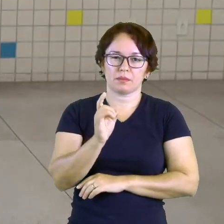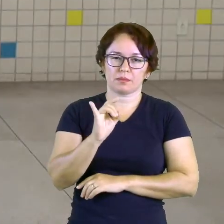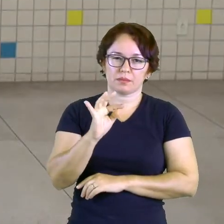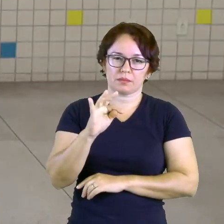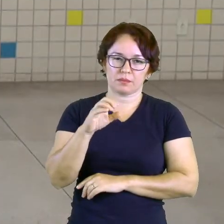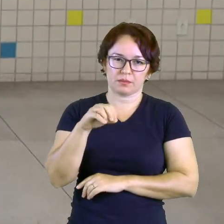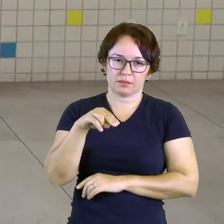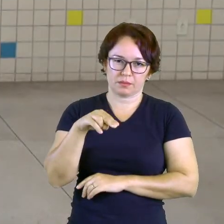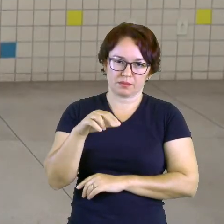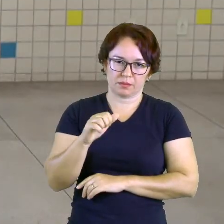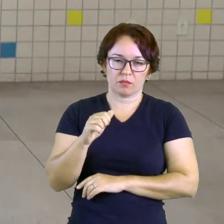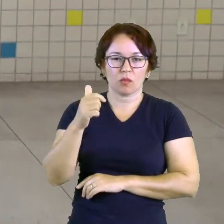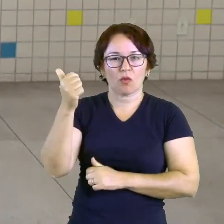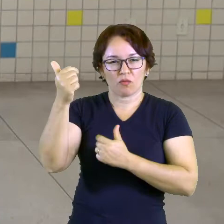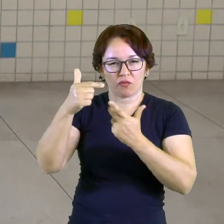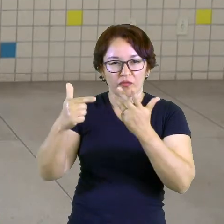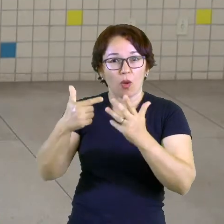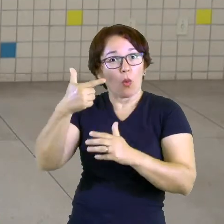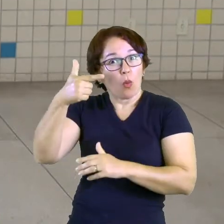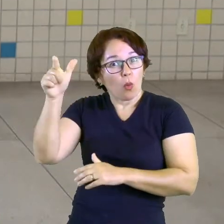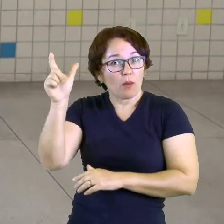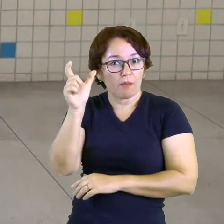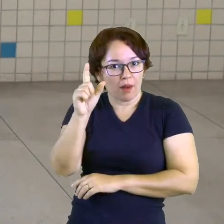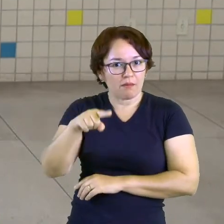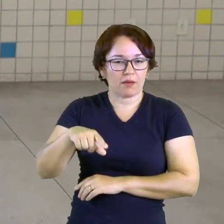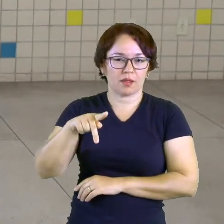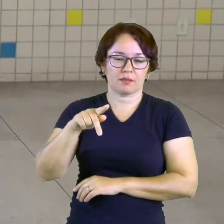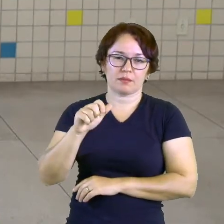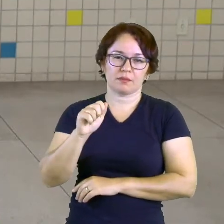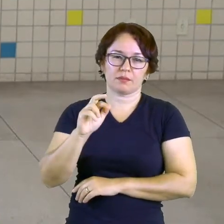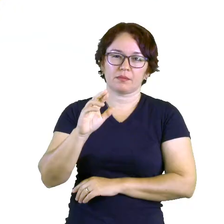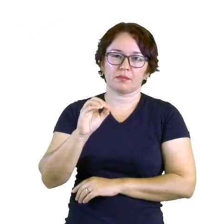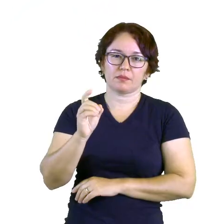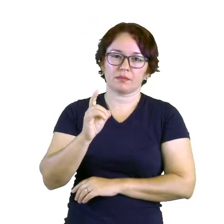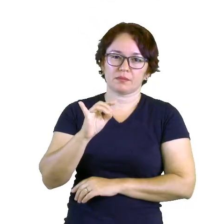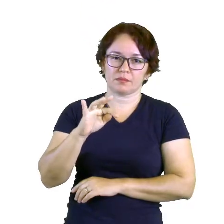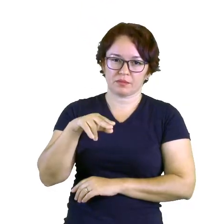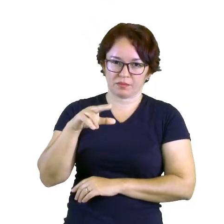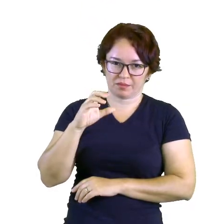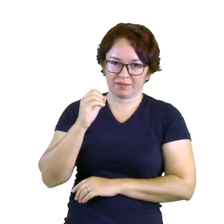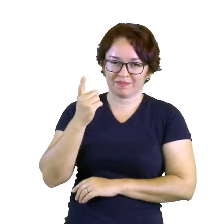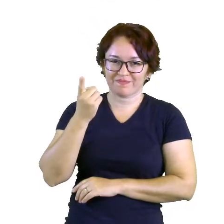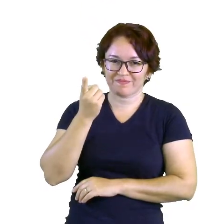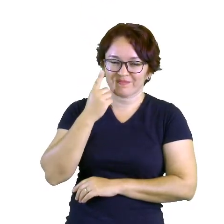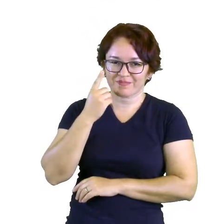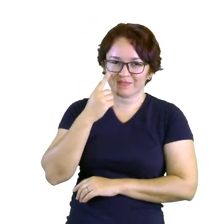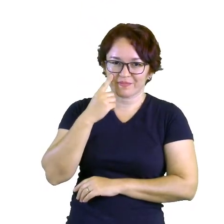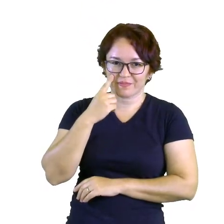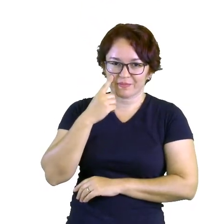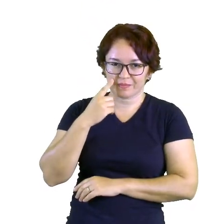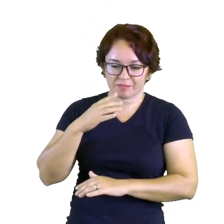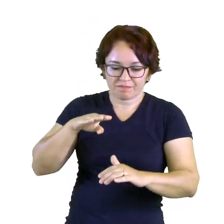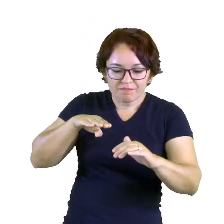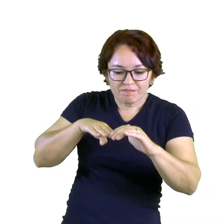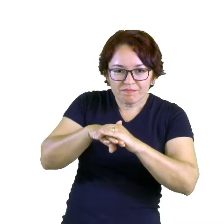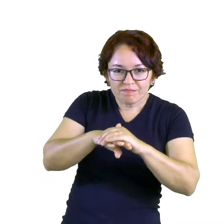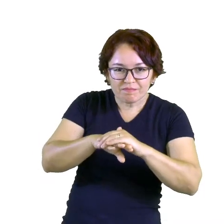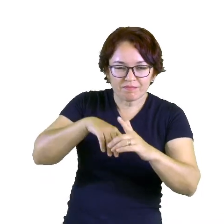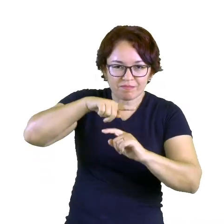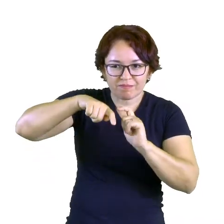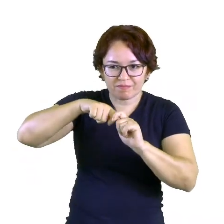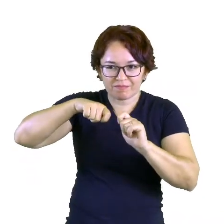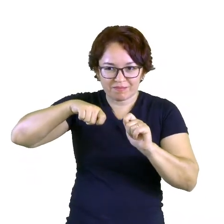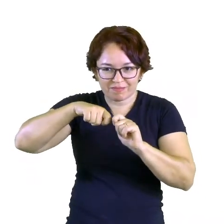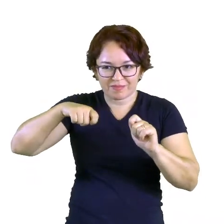são paroxítonas? Primeira palavra, tênis. Eu tenho uma sílaba T, que